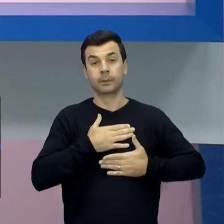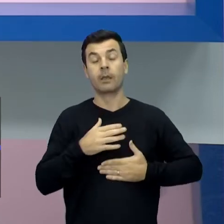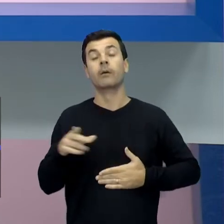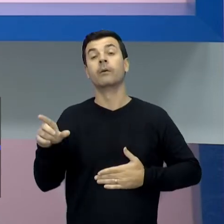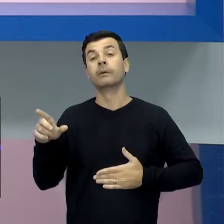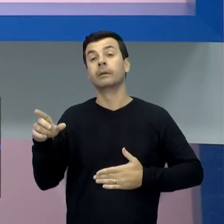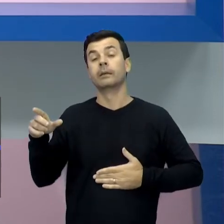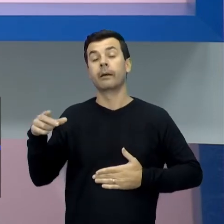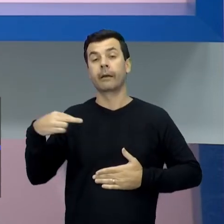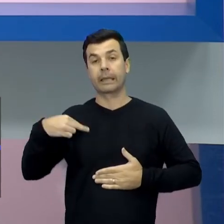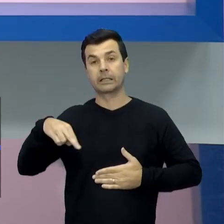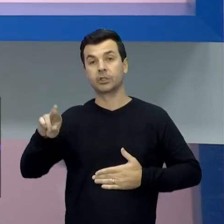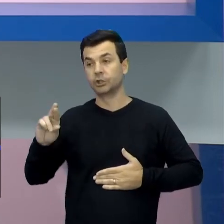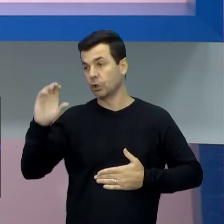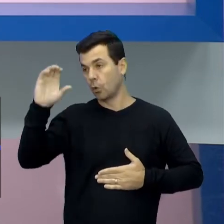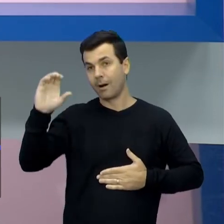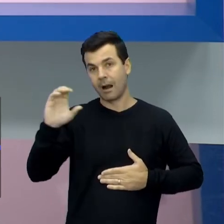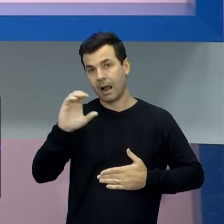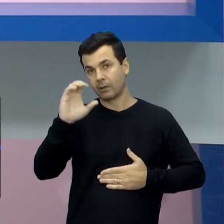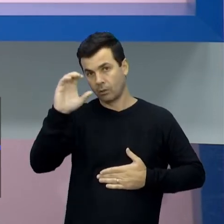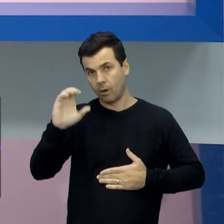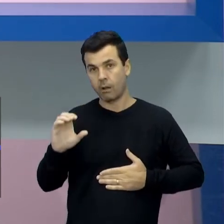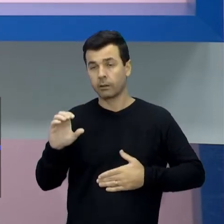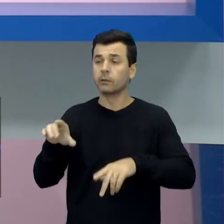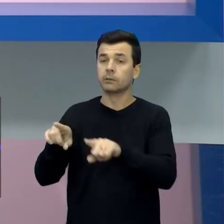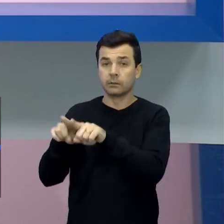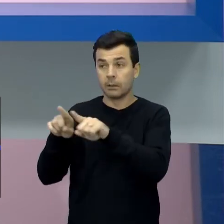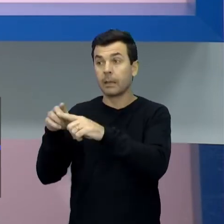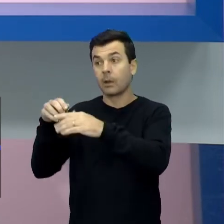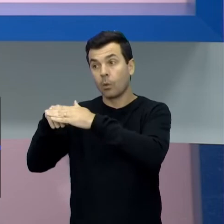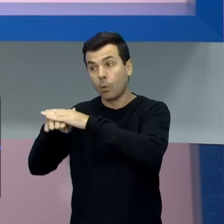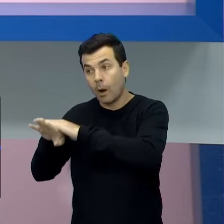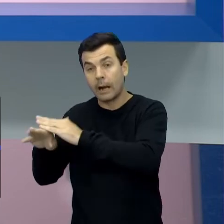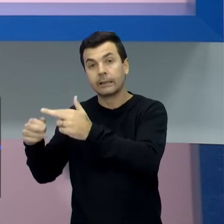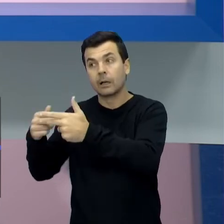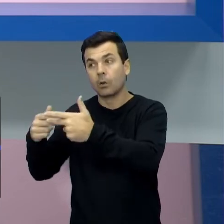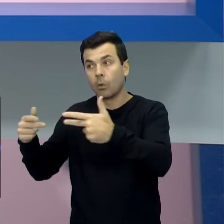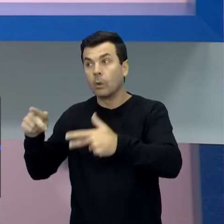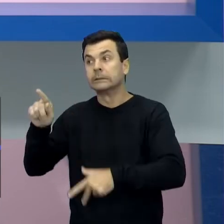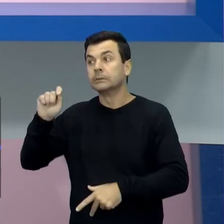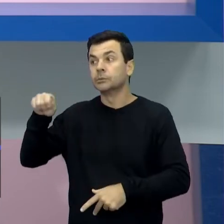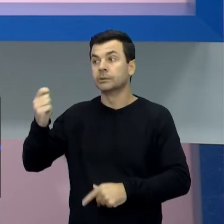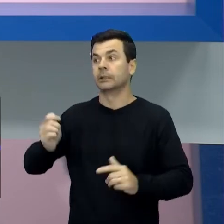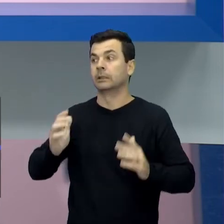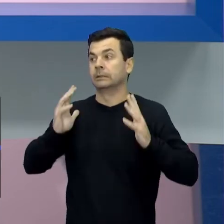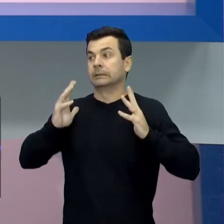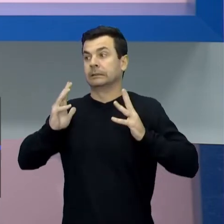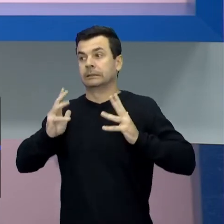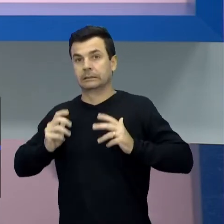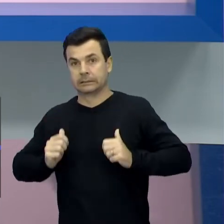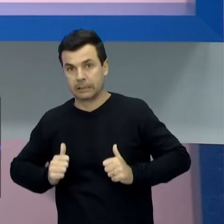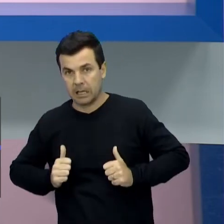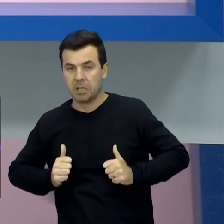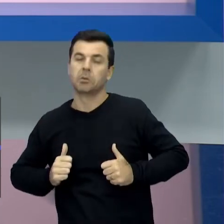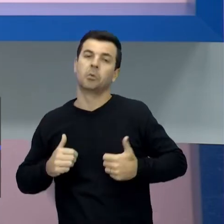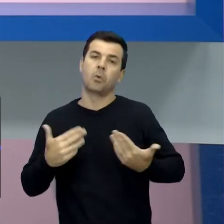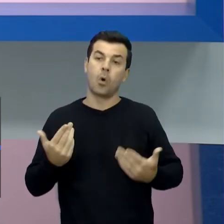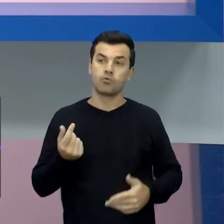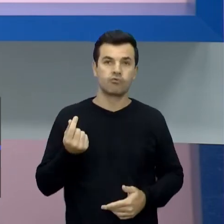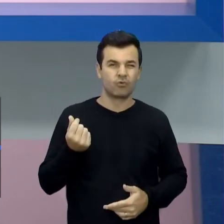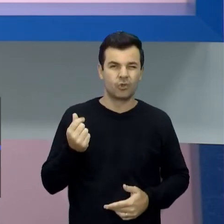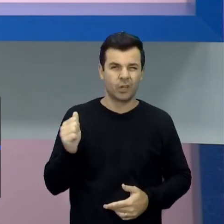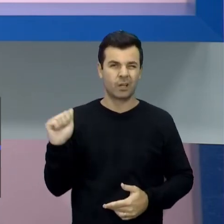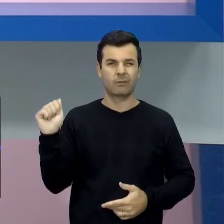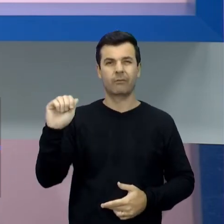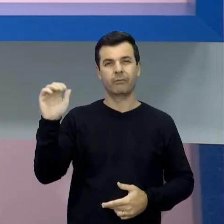também itens que eram considerados sagrados, tá? Então, itens sagrados e itens valiosos. Vamos